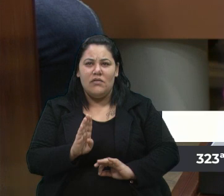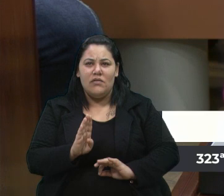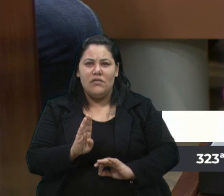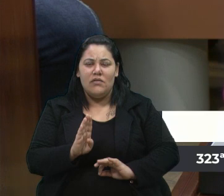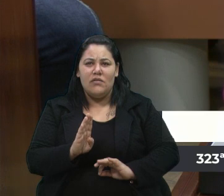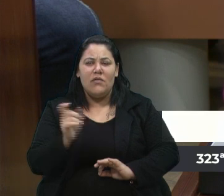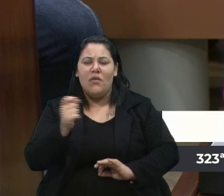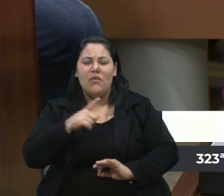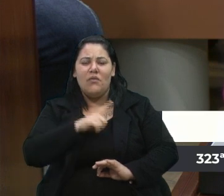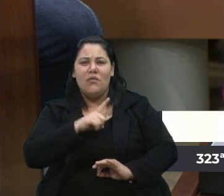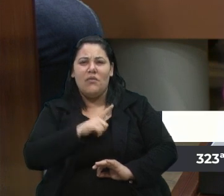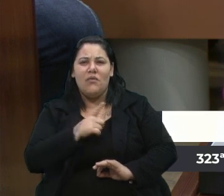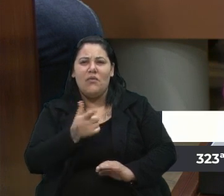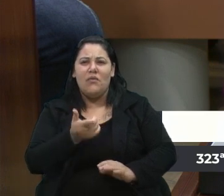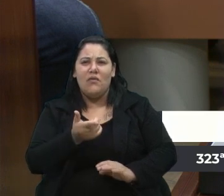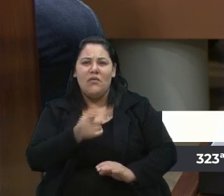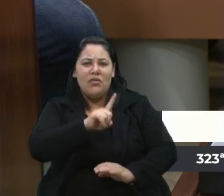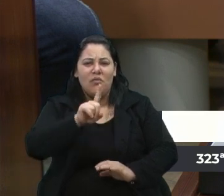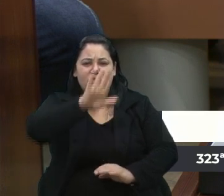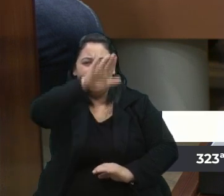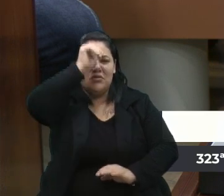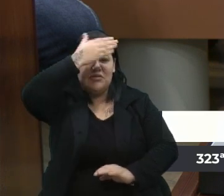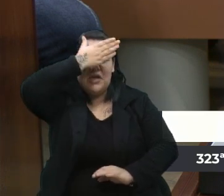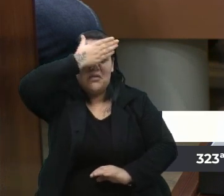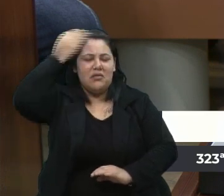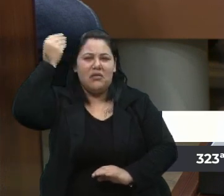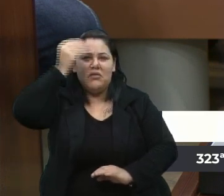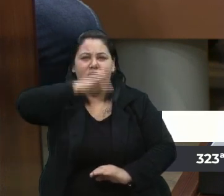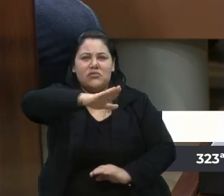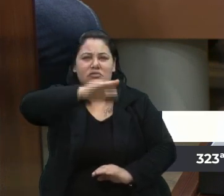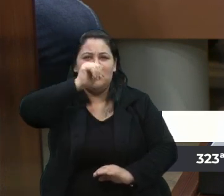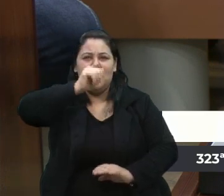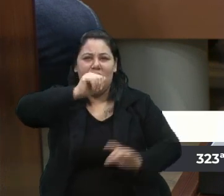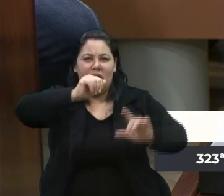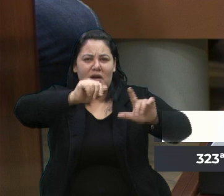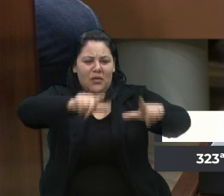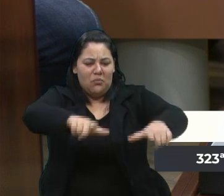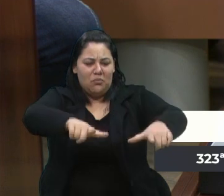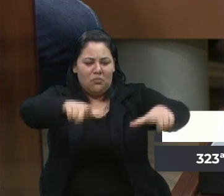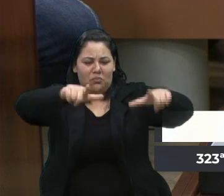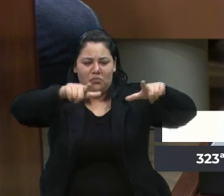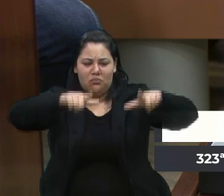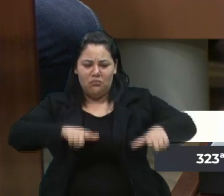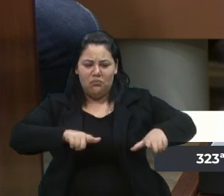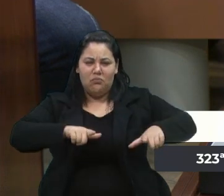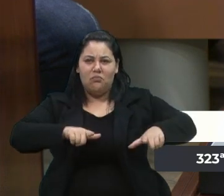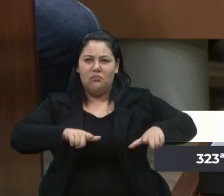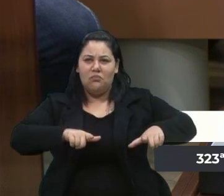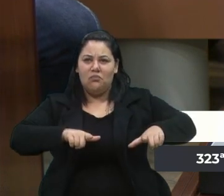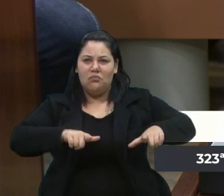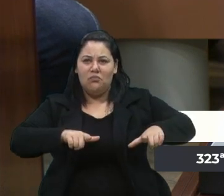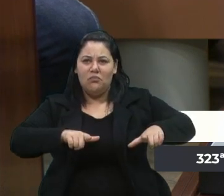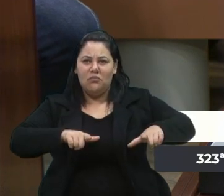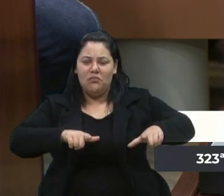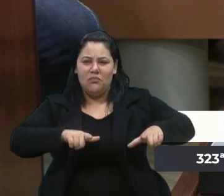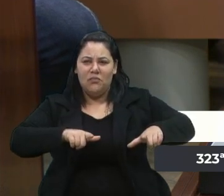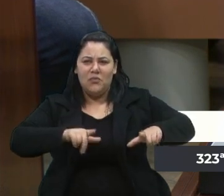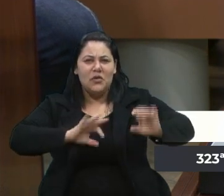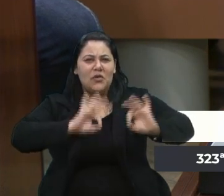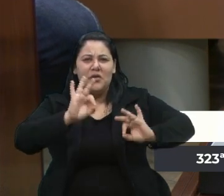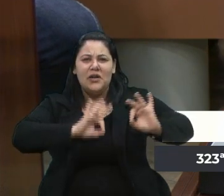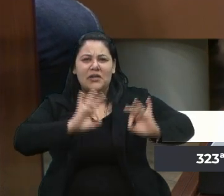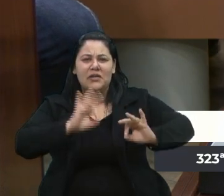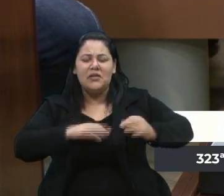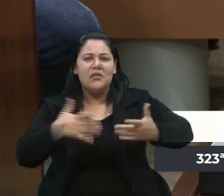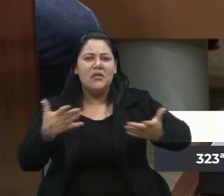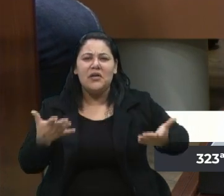não chamaram Não esqueceram de fazer o certificado que que organização é essa